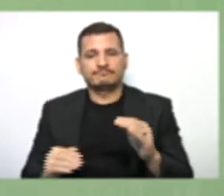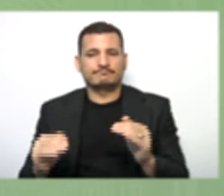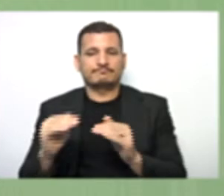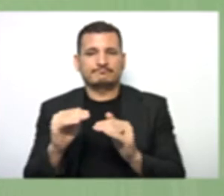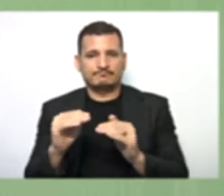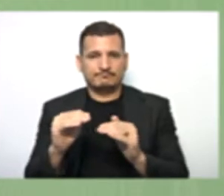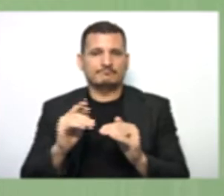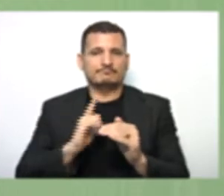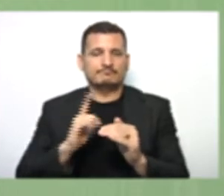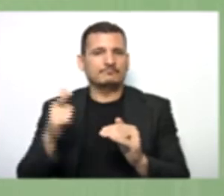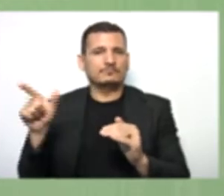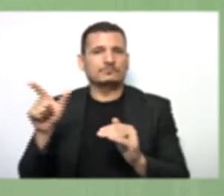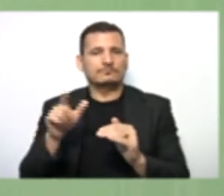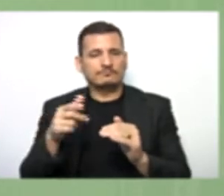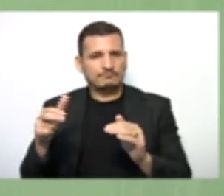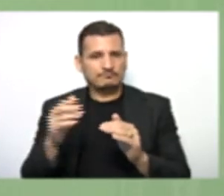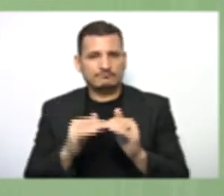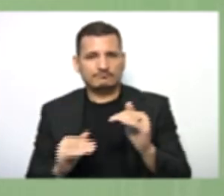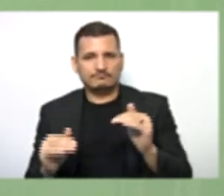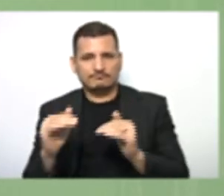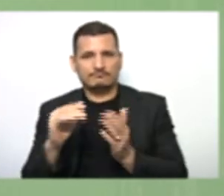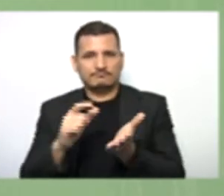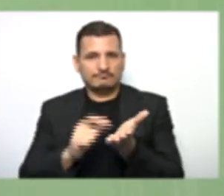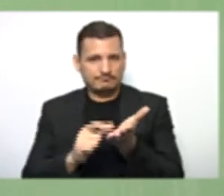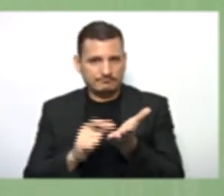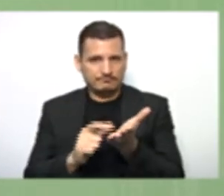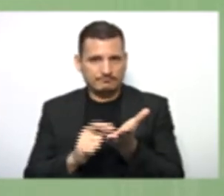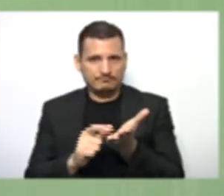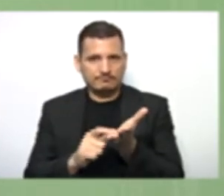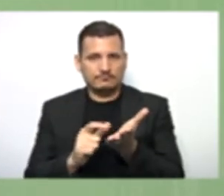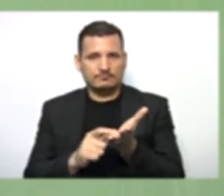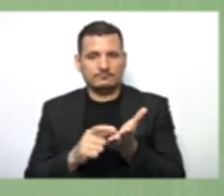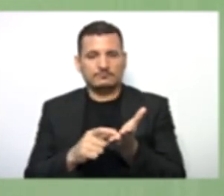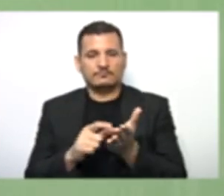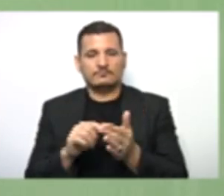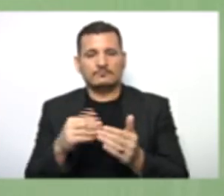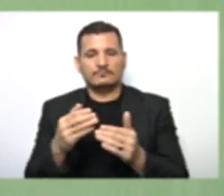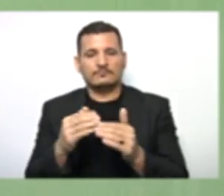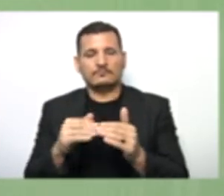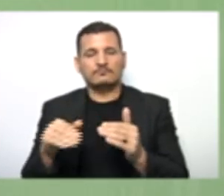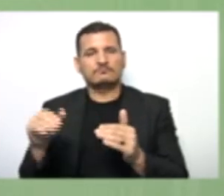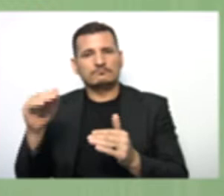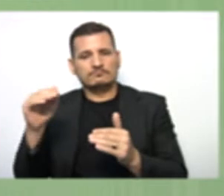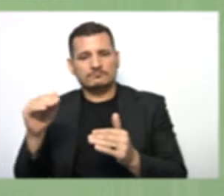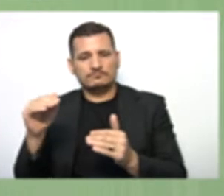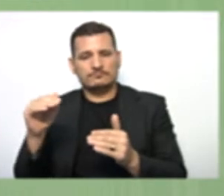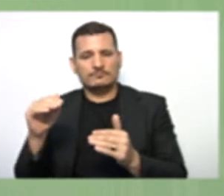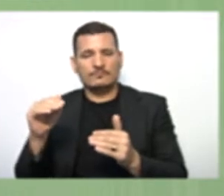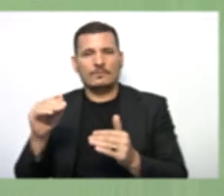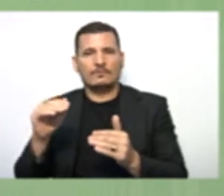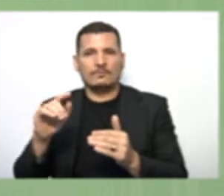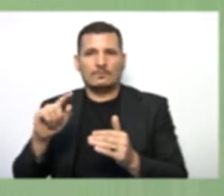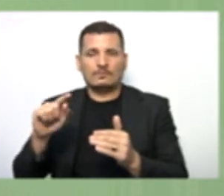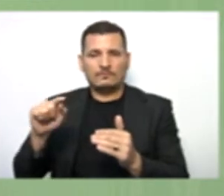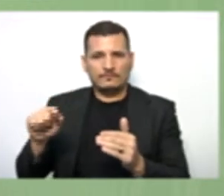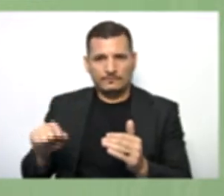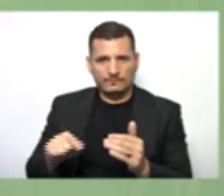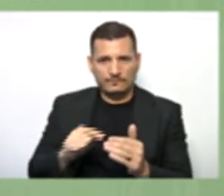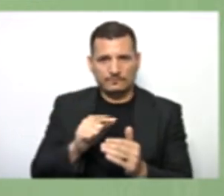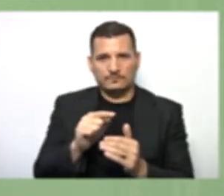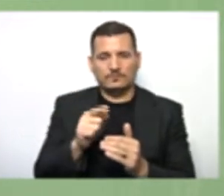processador. Alguma coisa entrou no processador. Então, ele volta para a fila do